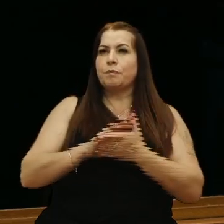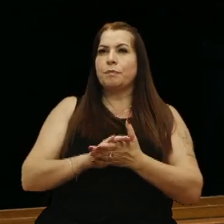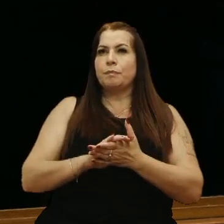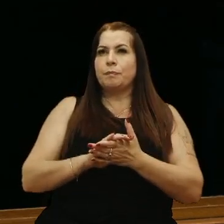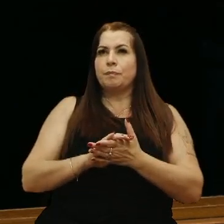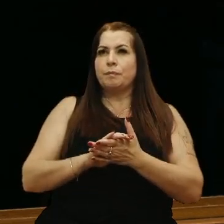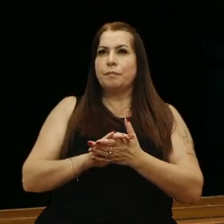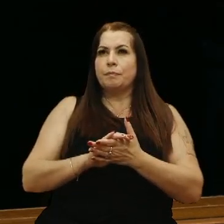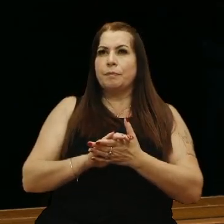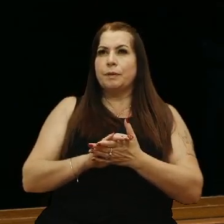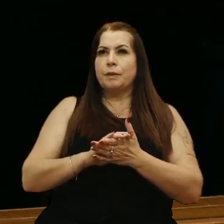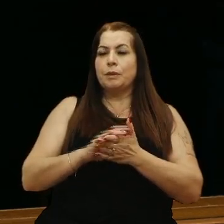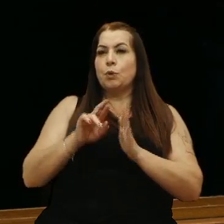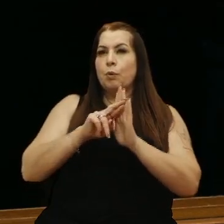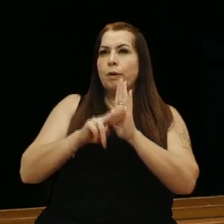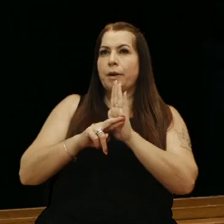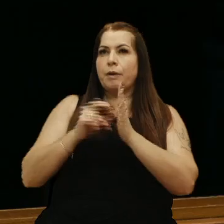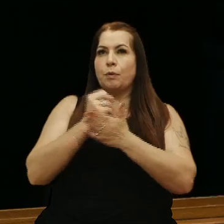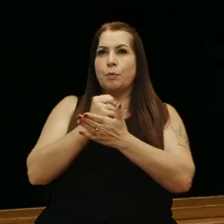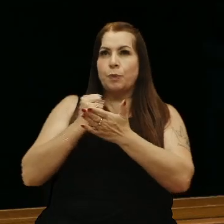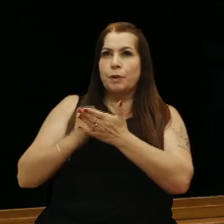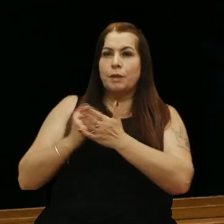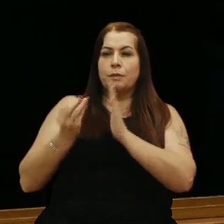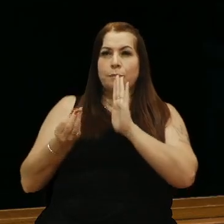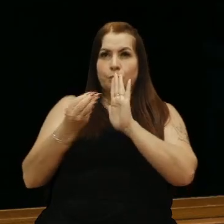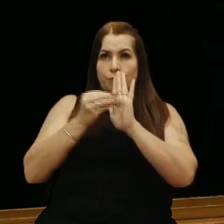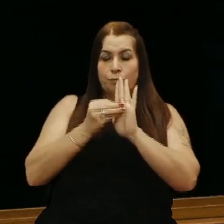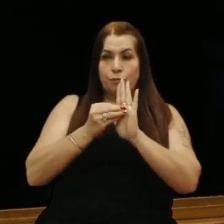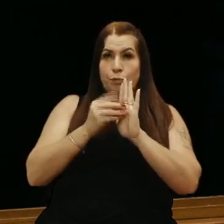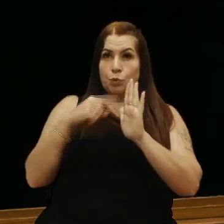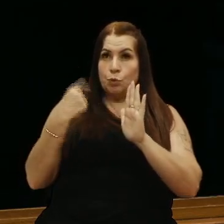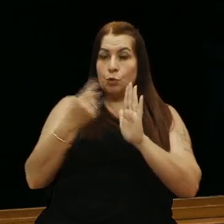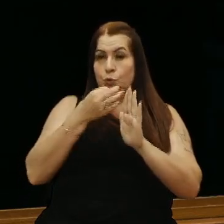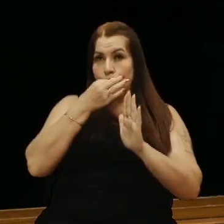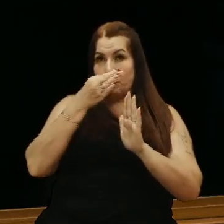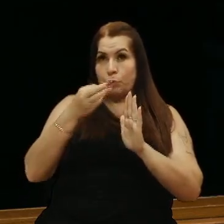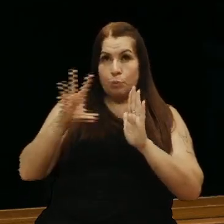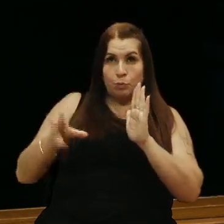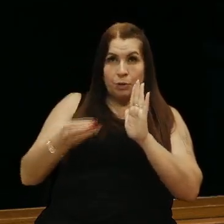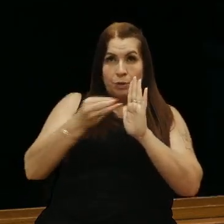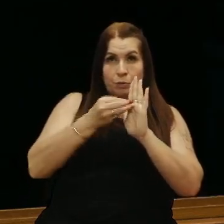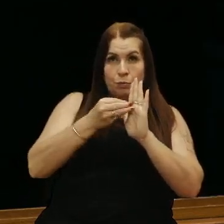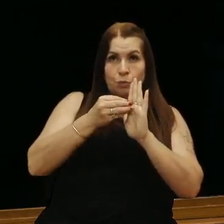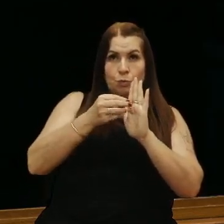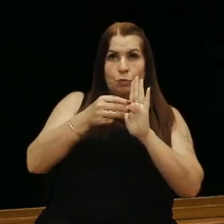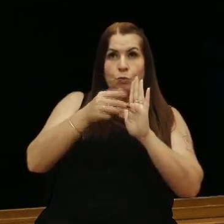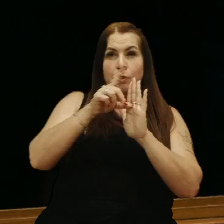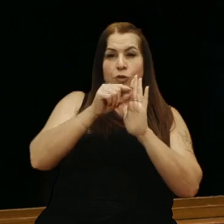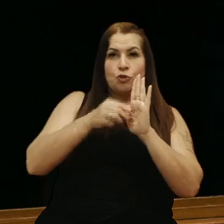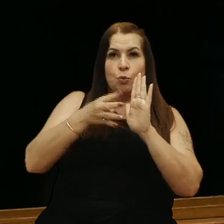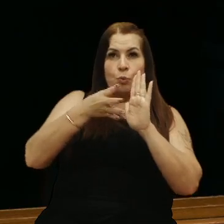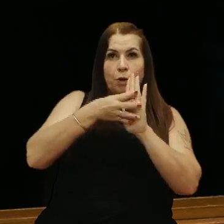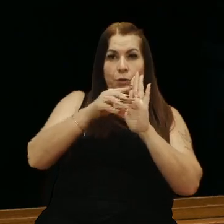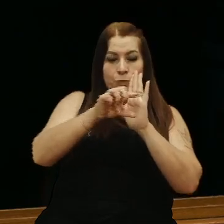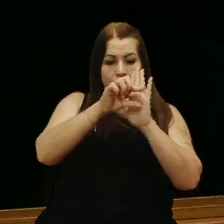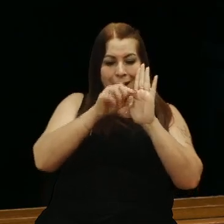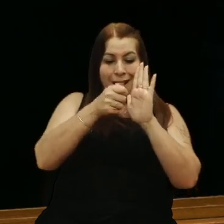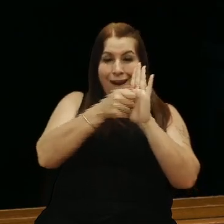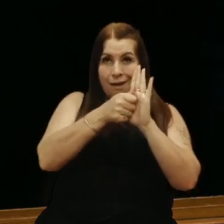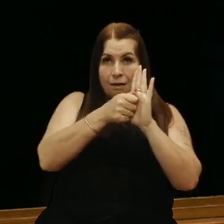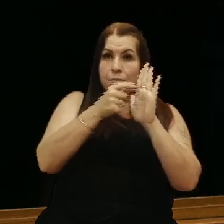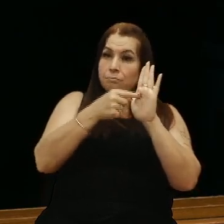da forma regular e contratual prevista. Então, nós sugerimos a inclusão do artigo 4º, a linha A, que